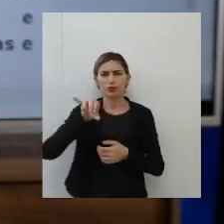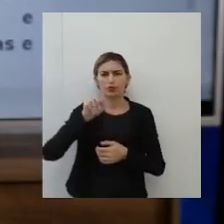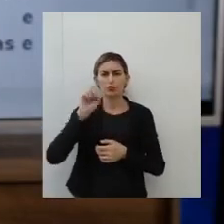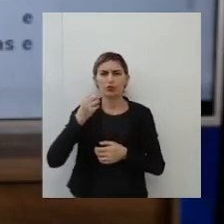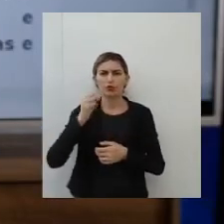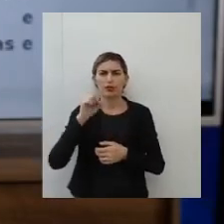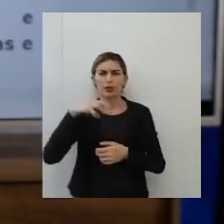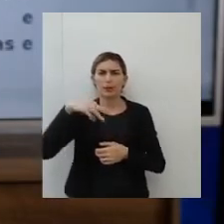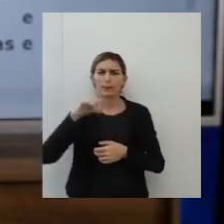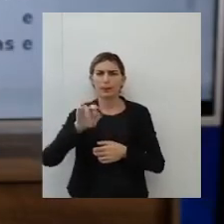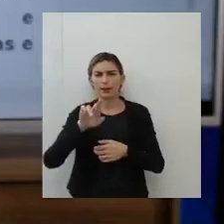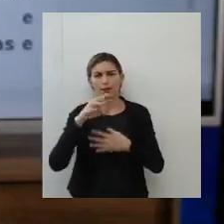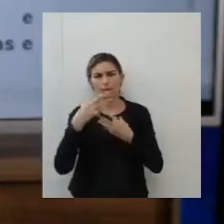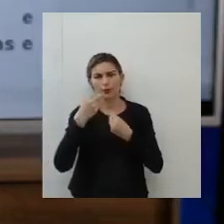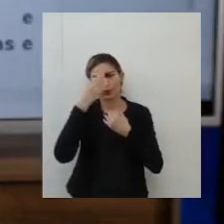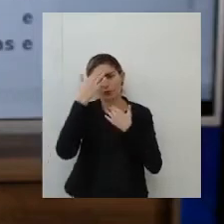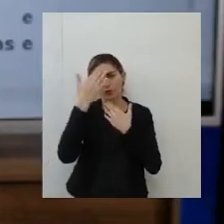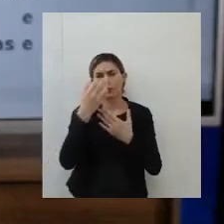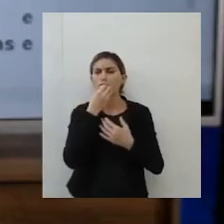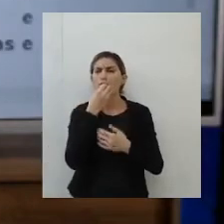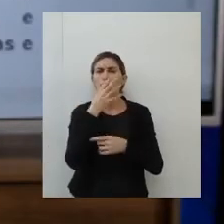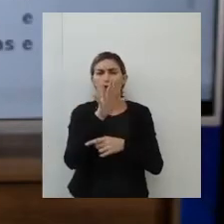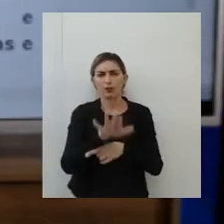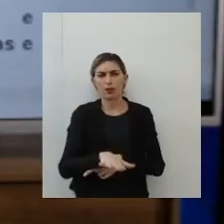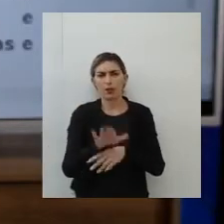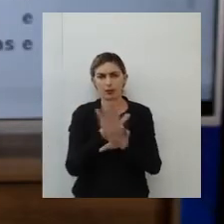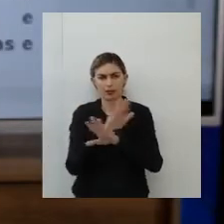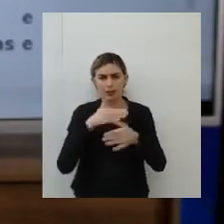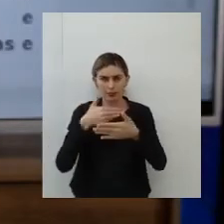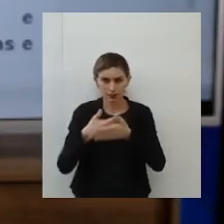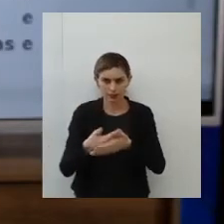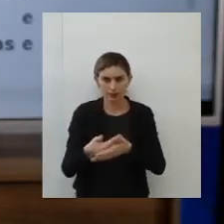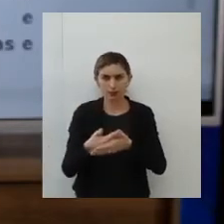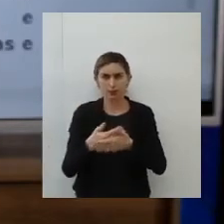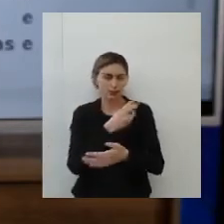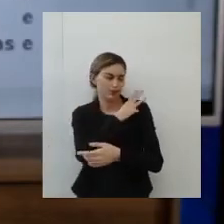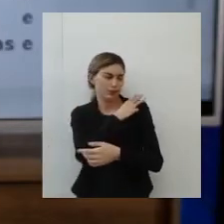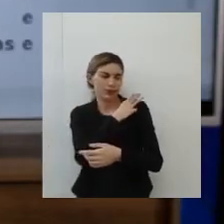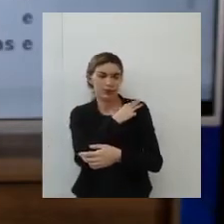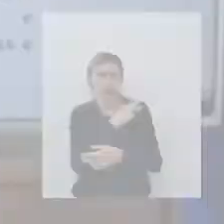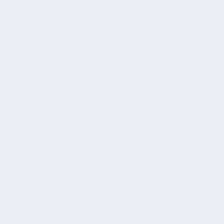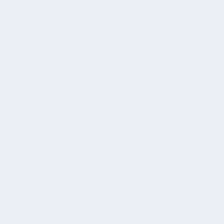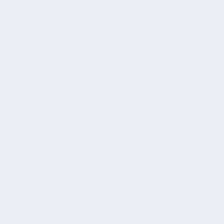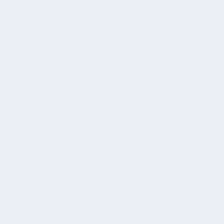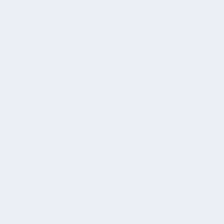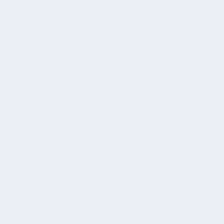Muito obrigado, uma boa tarde e até daqui a pouco com o terceiro ano.